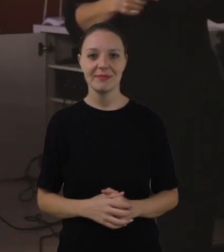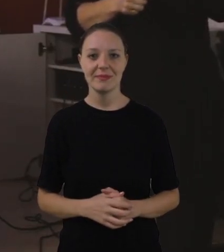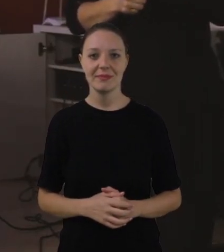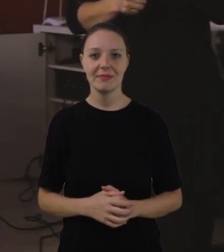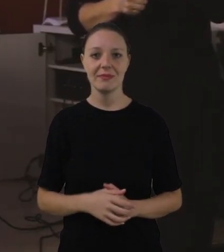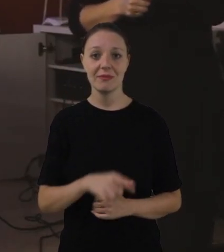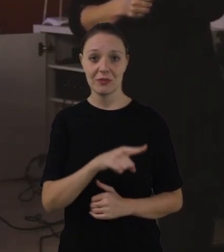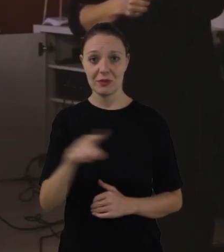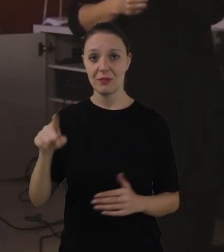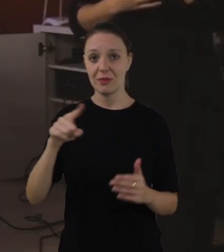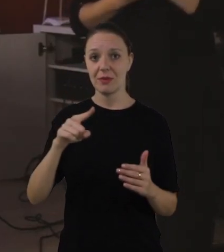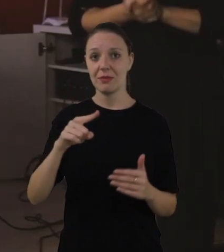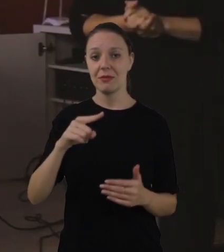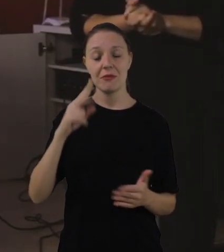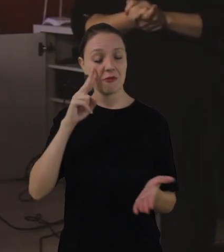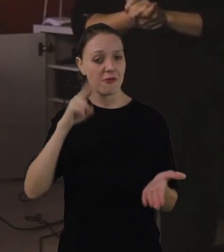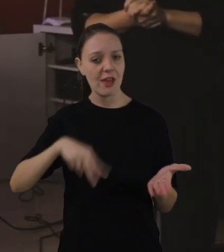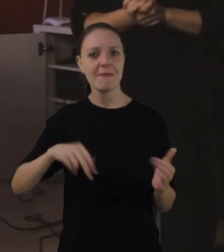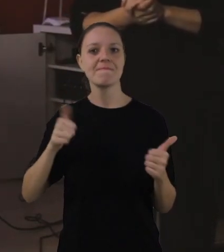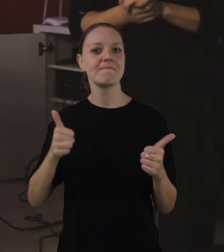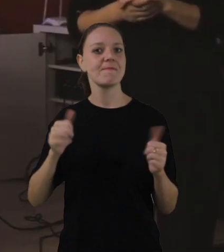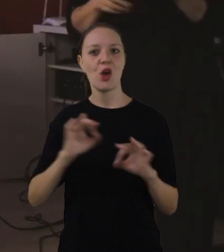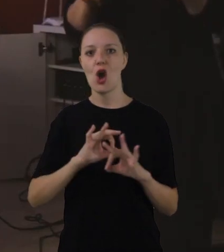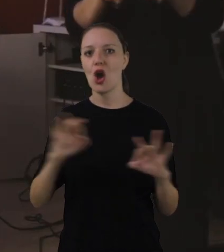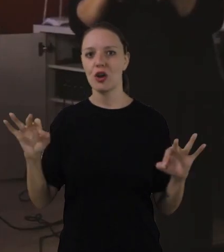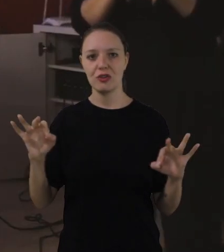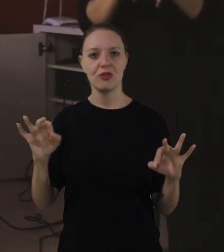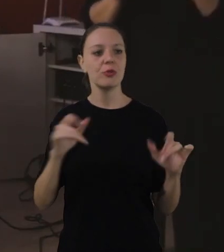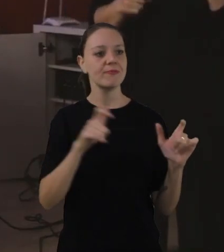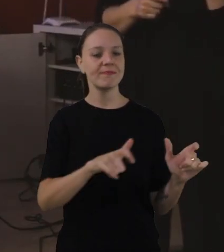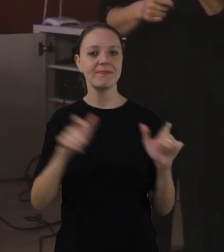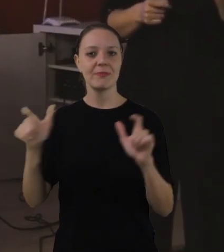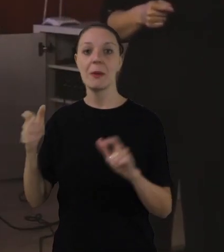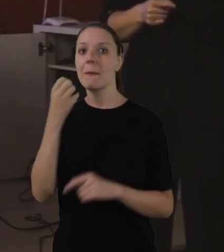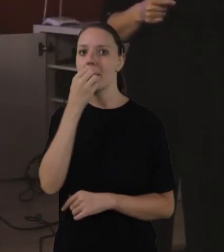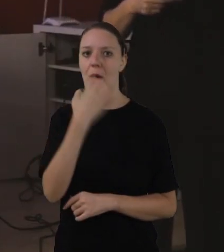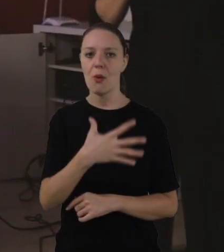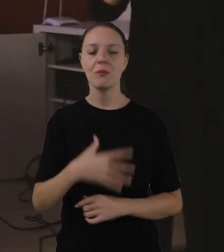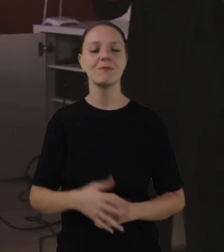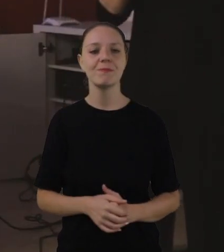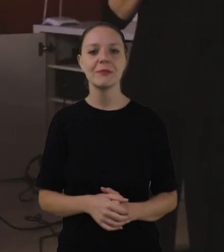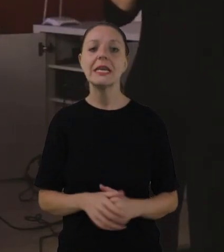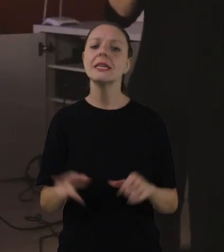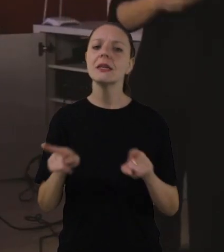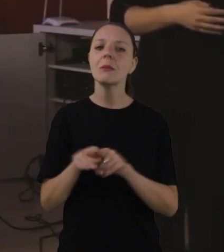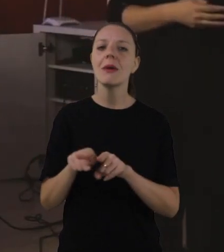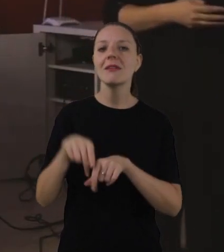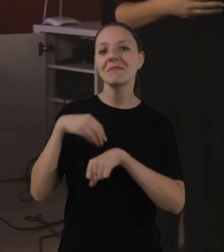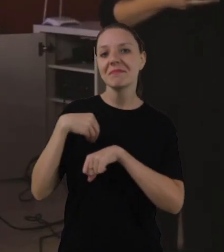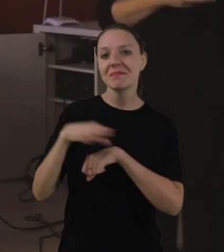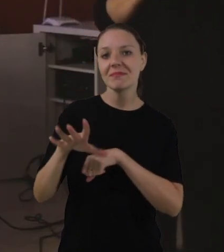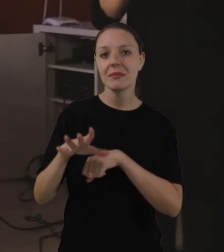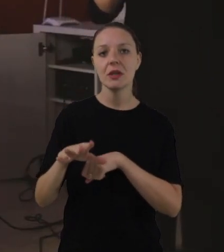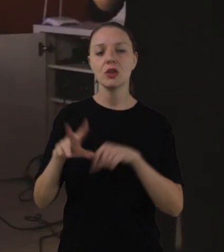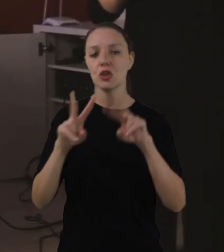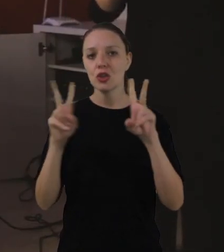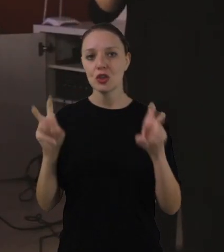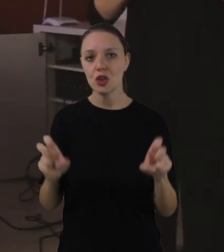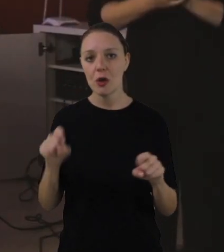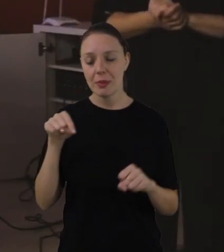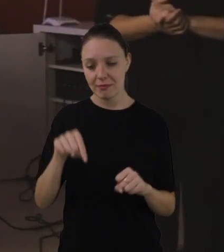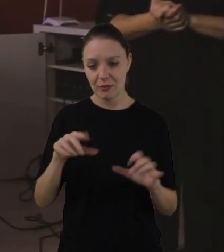muito a pena, tá? E aí, fazendo parte disso também, estamos aqui para também falar com vocês dessa importância desse movimento.